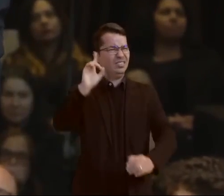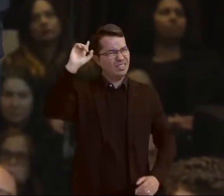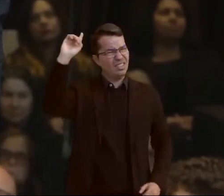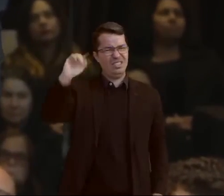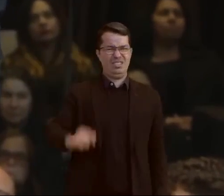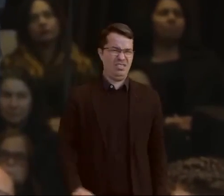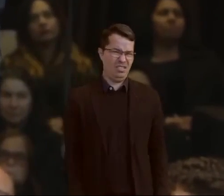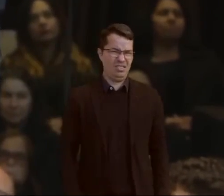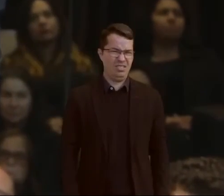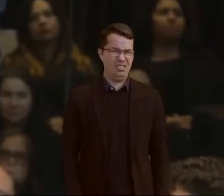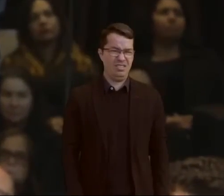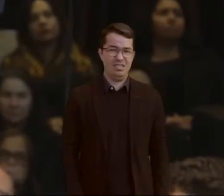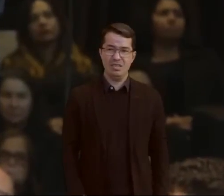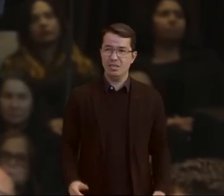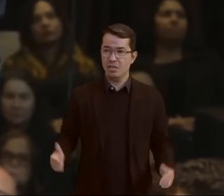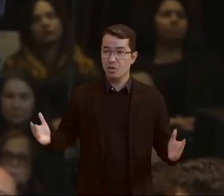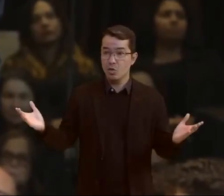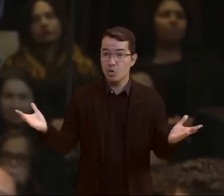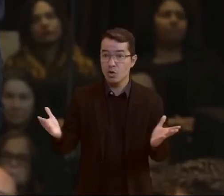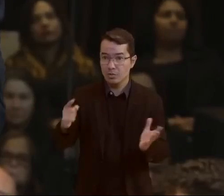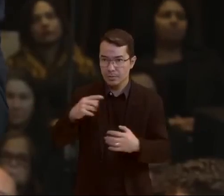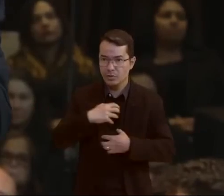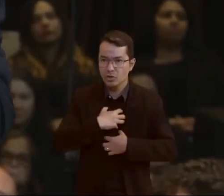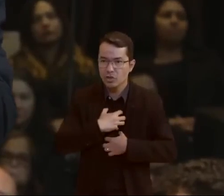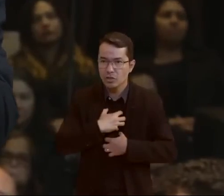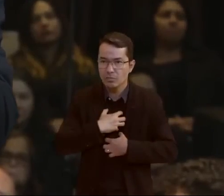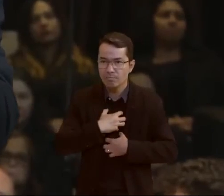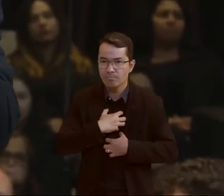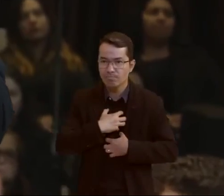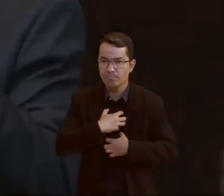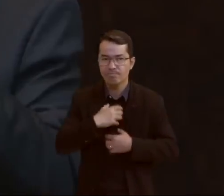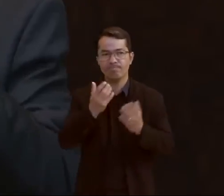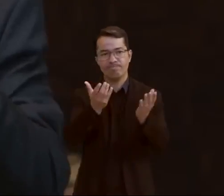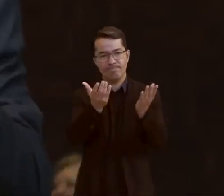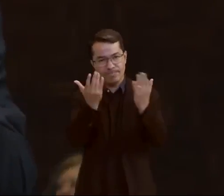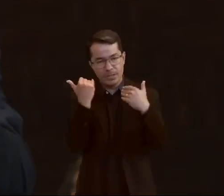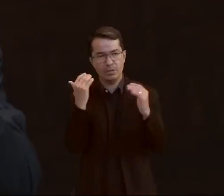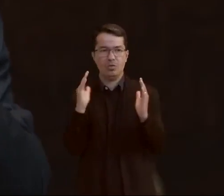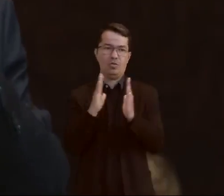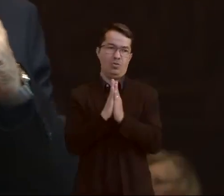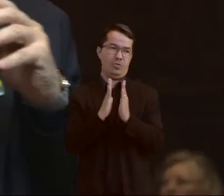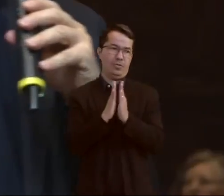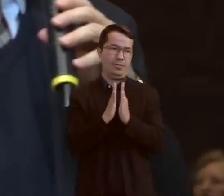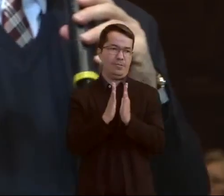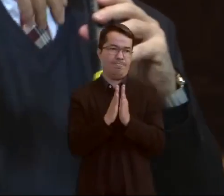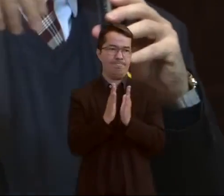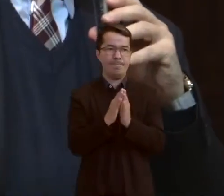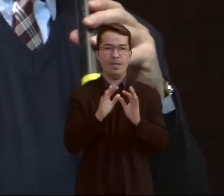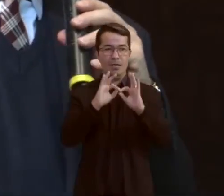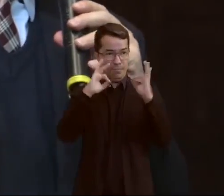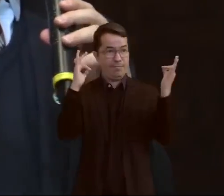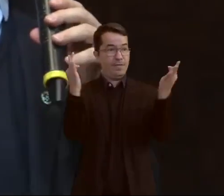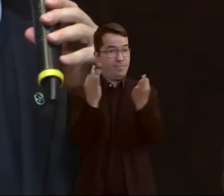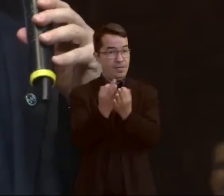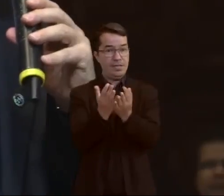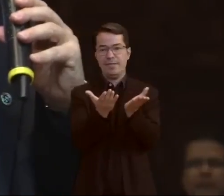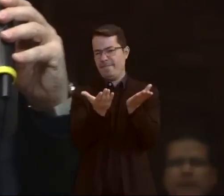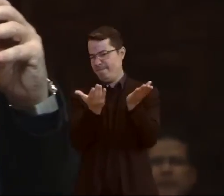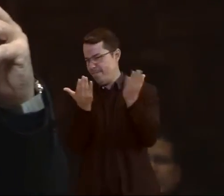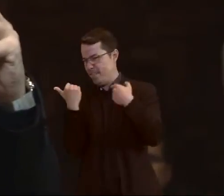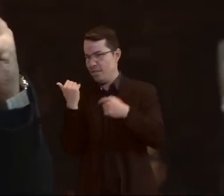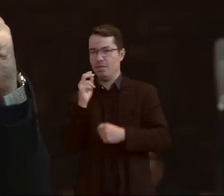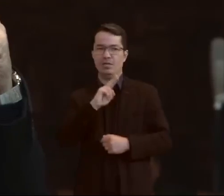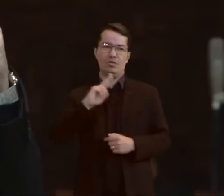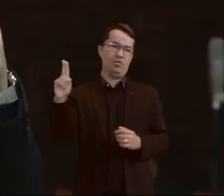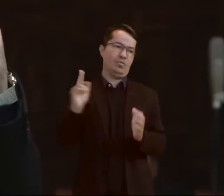essa pessoa a quem o Espírito Santo está falando, sai do teu lugar agora, quero receber você aqui para a gente orar. Se for uma família, vem a família toda, vem aqui em nome de